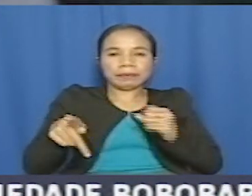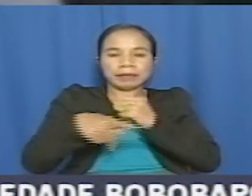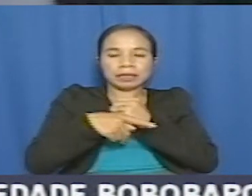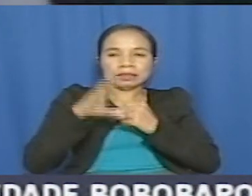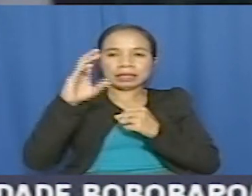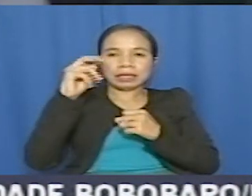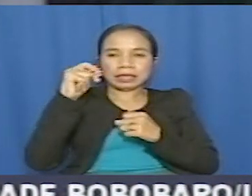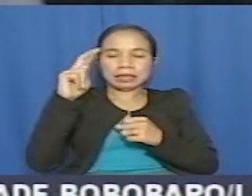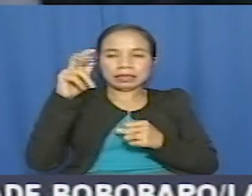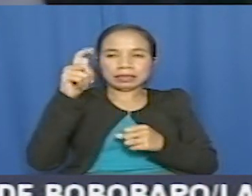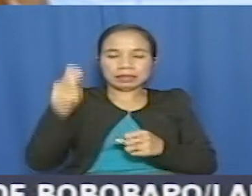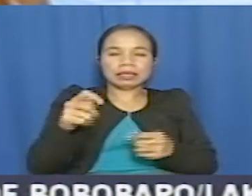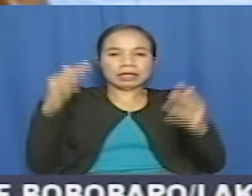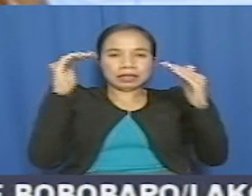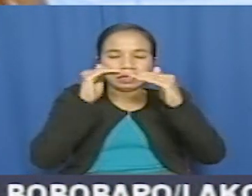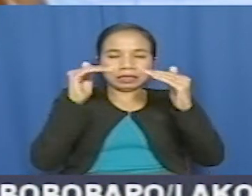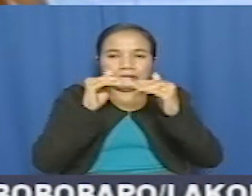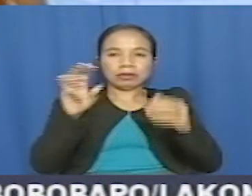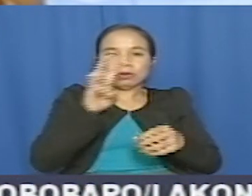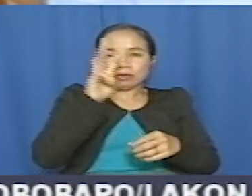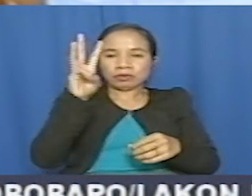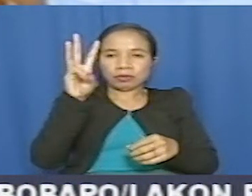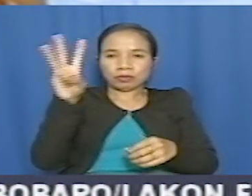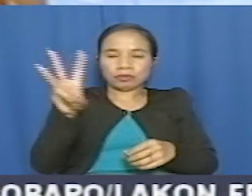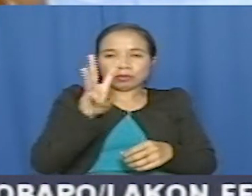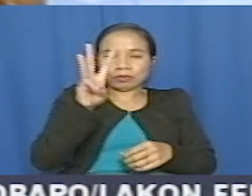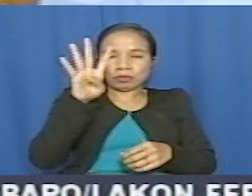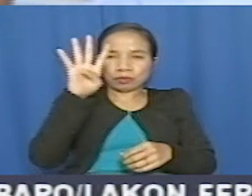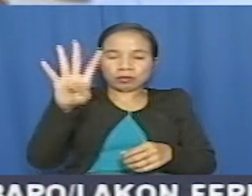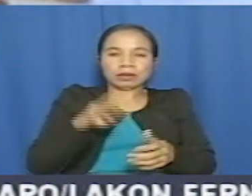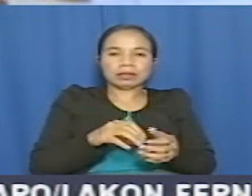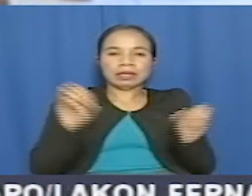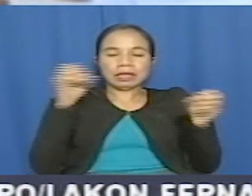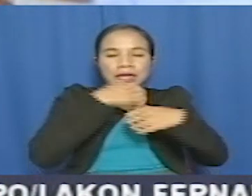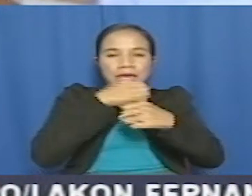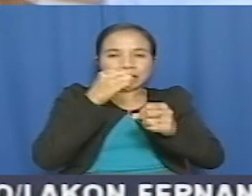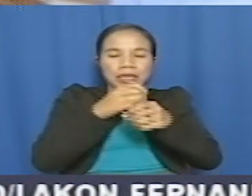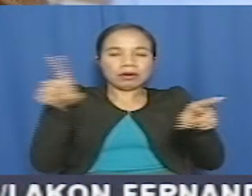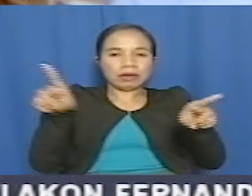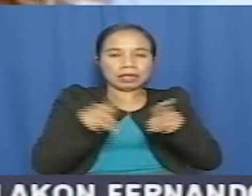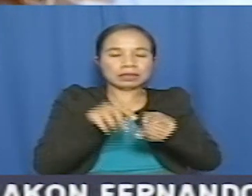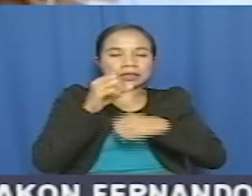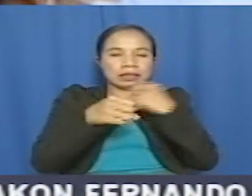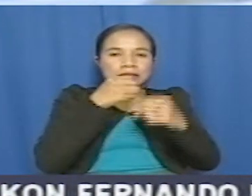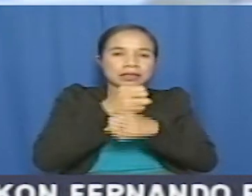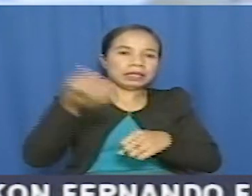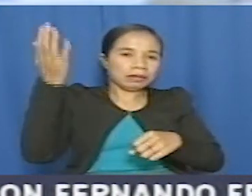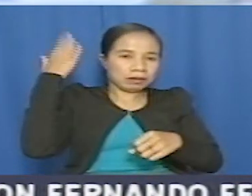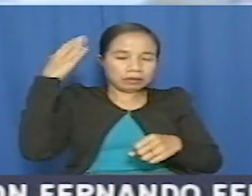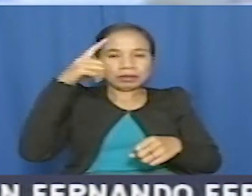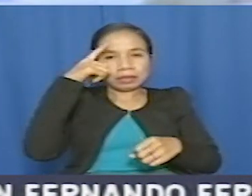Anabelo declara, na área quarta sessão legislativa Lária Liza Hanessantina Nhiracbacotu,